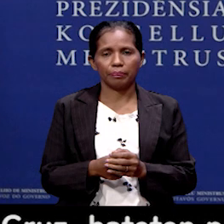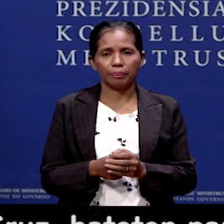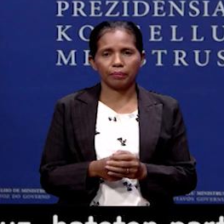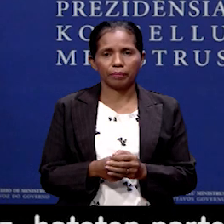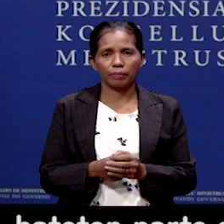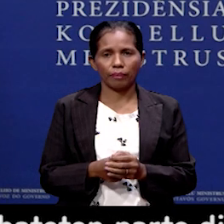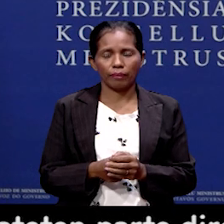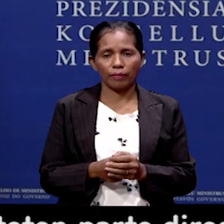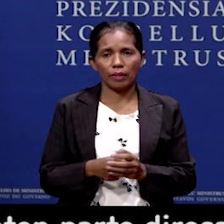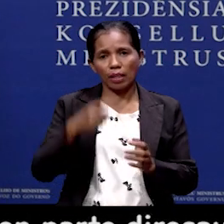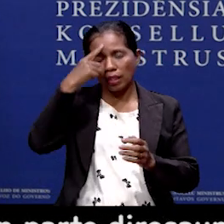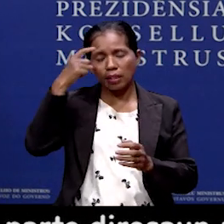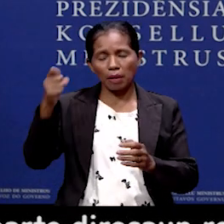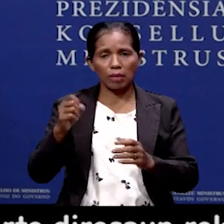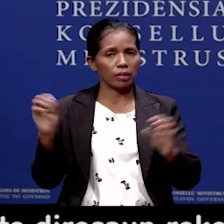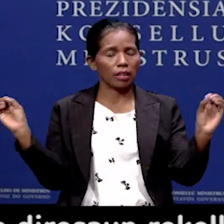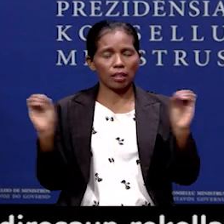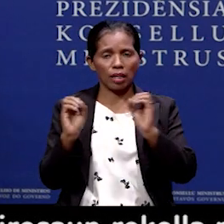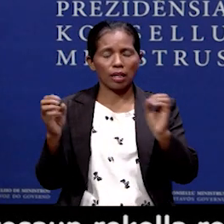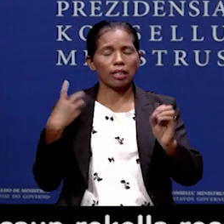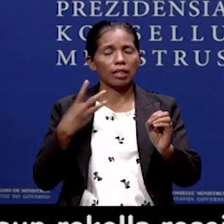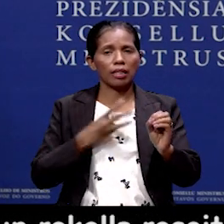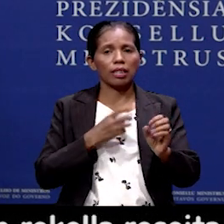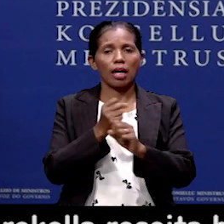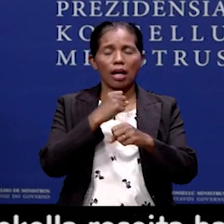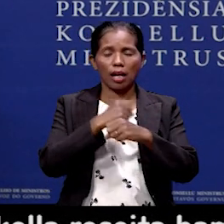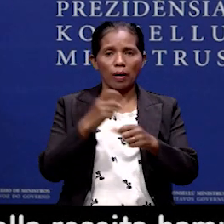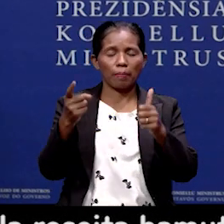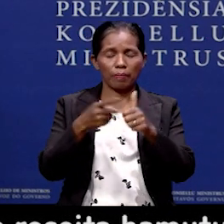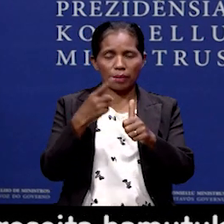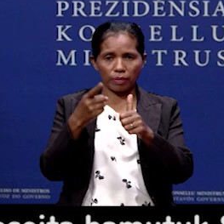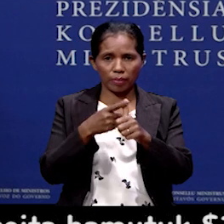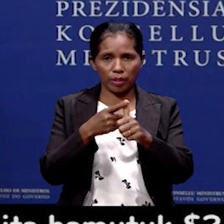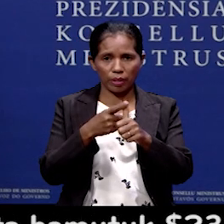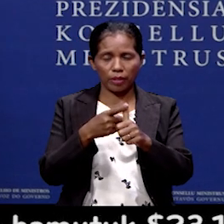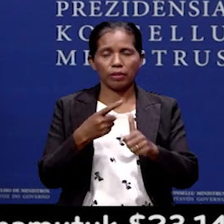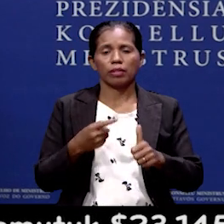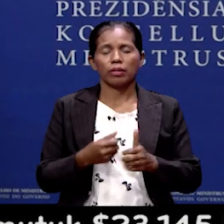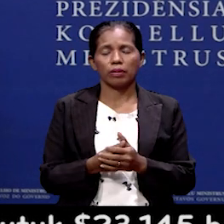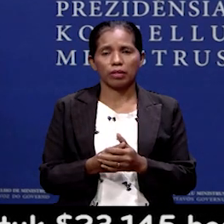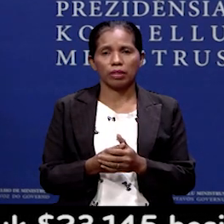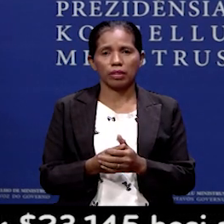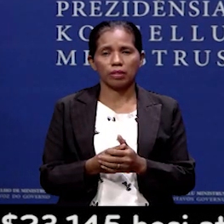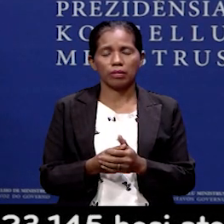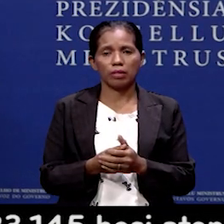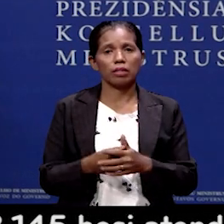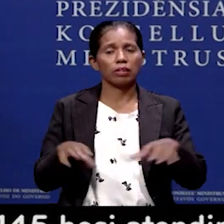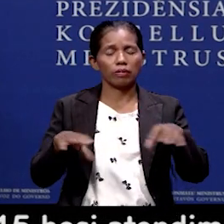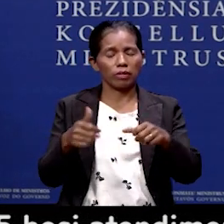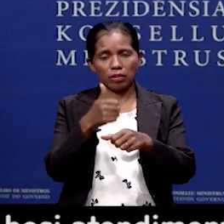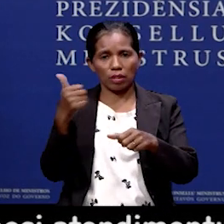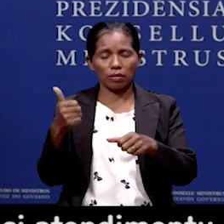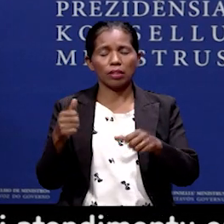Então, se o governo que está fazendo uma medida de exceção será, a tendência vai